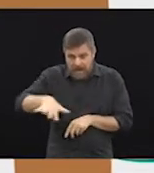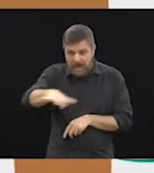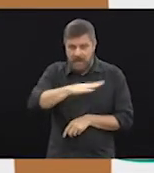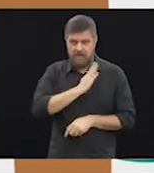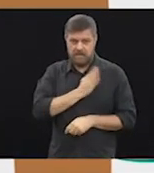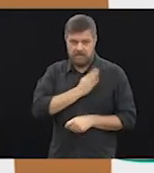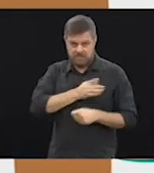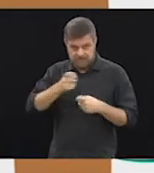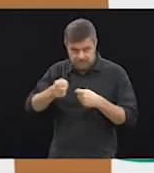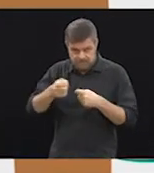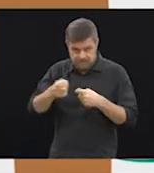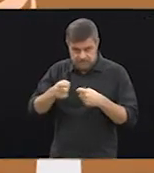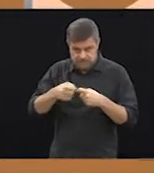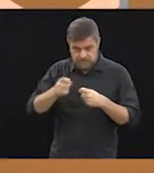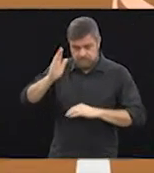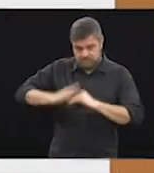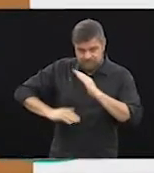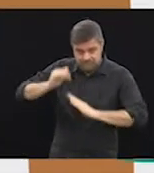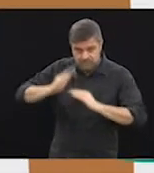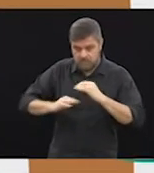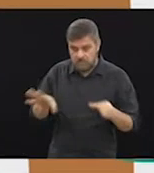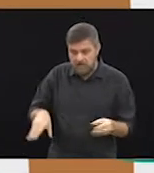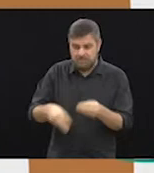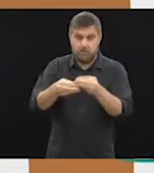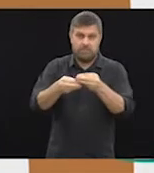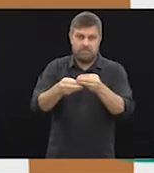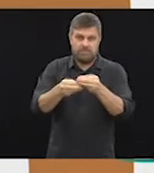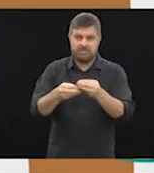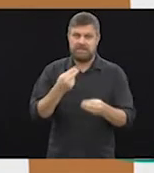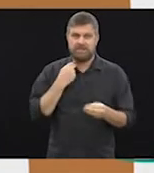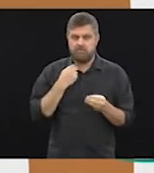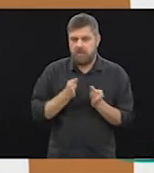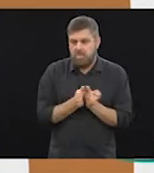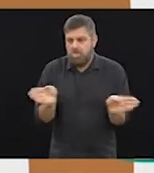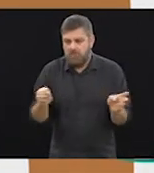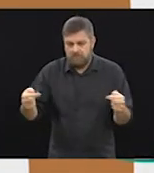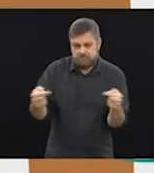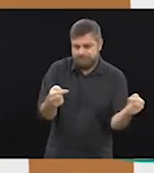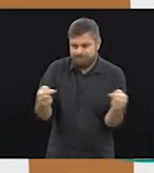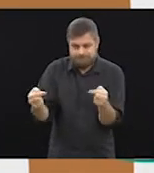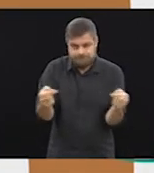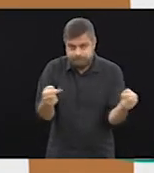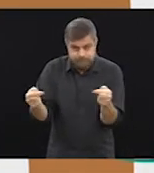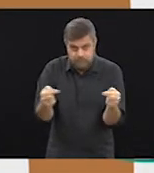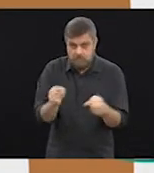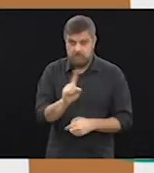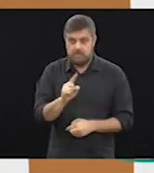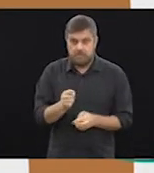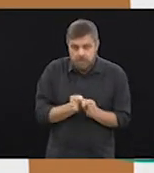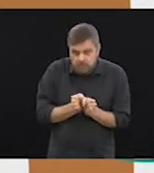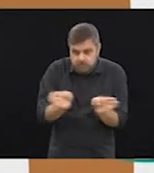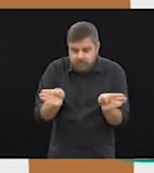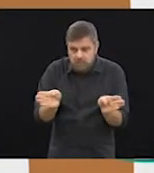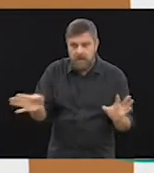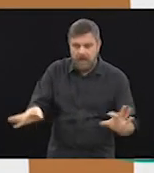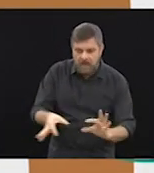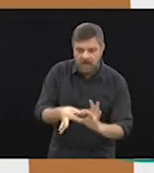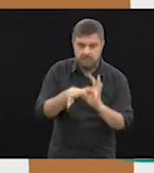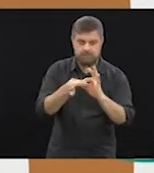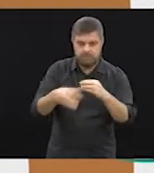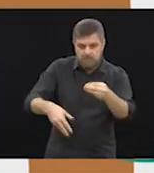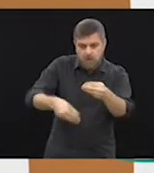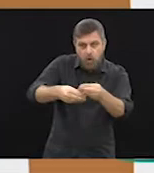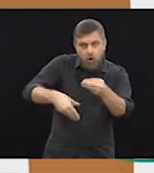ramos da cardiologia que se complementam. Eles não concorrem, pelo menos não deveriam concorrer, e sim